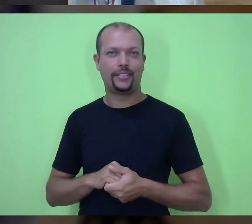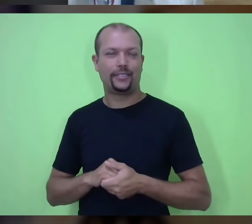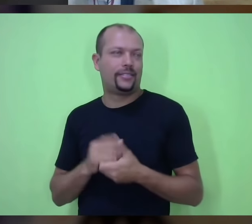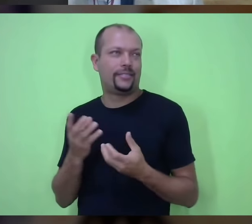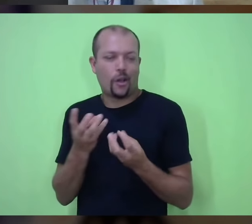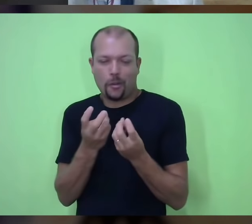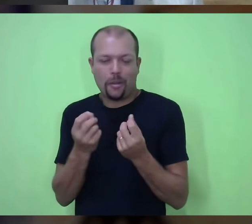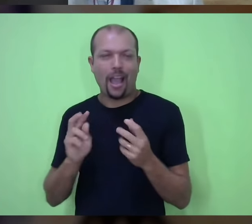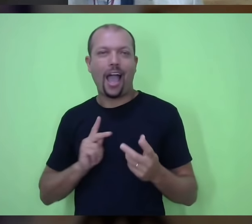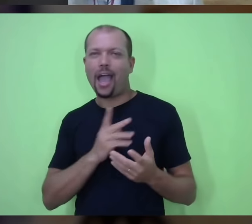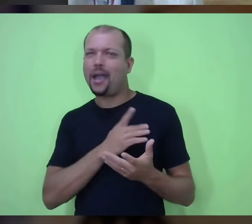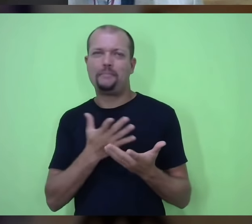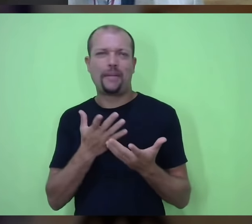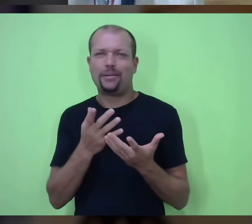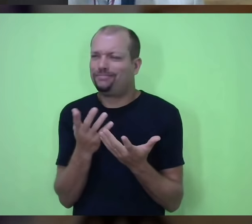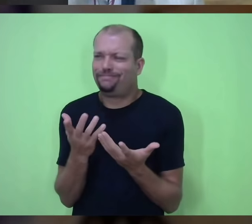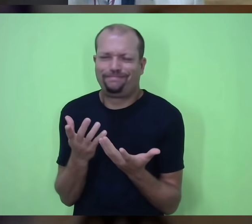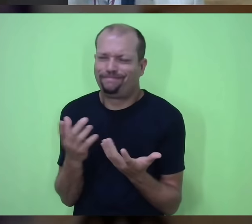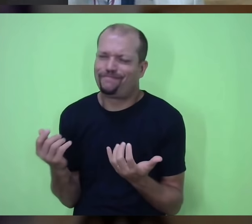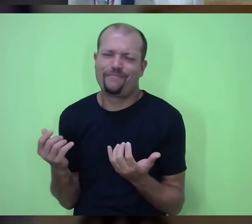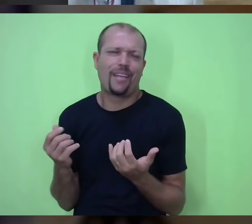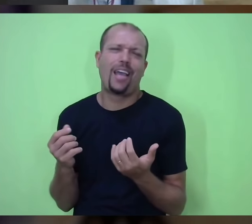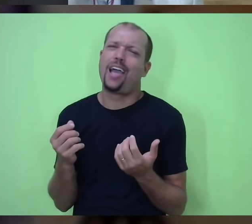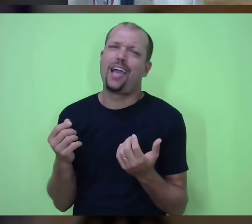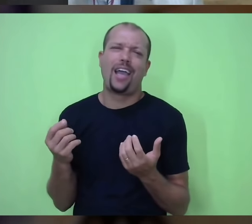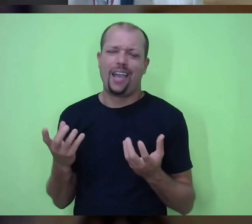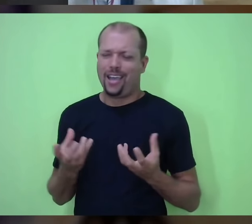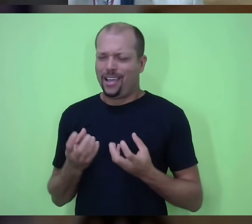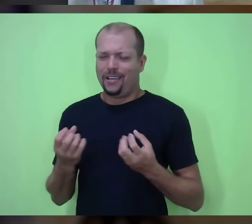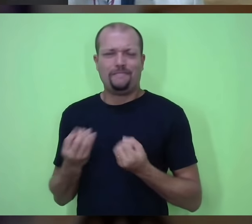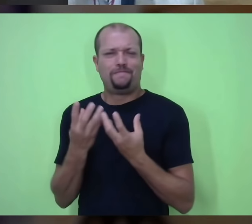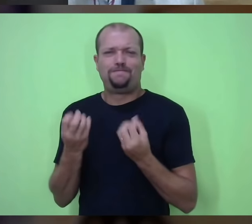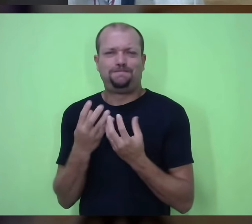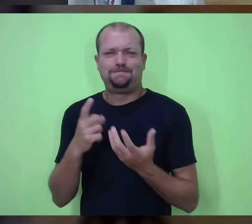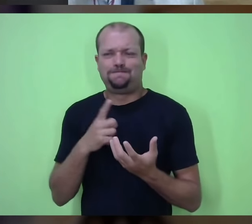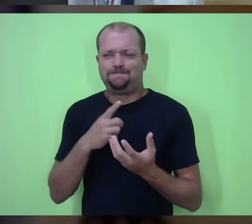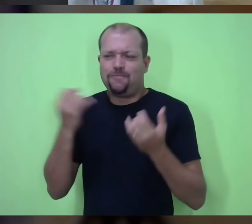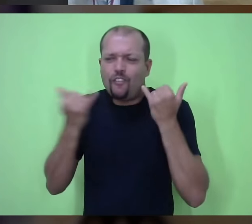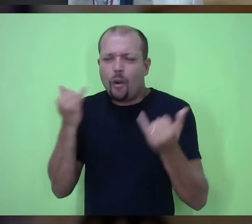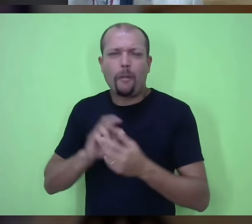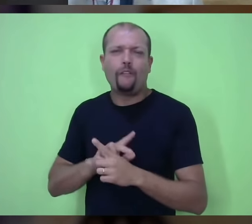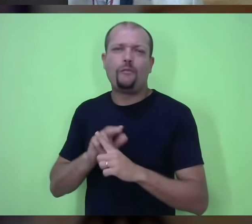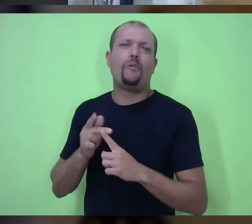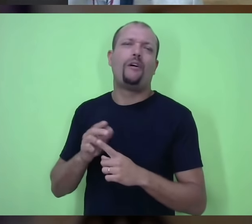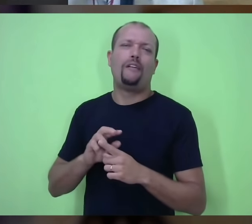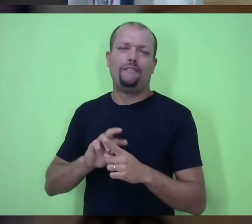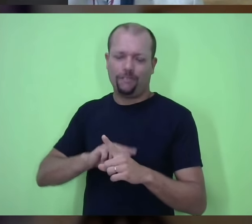o material de Hebreus é um material riquíssimo. Os textos não são escolhidos aleatoriamente, os textos são